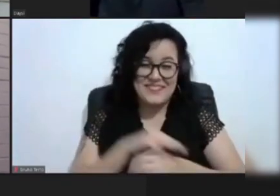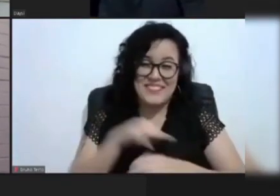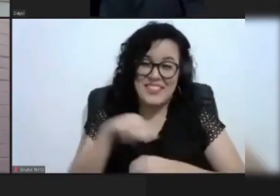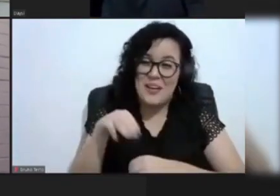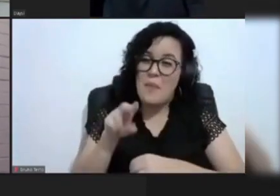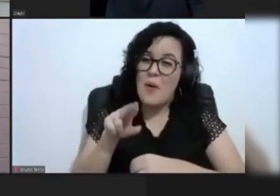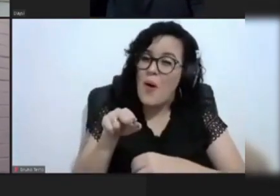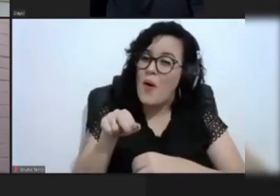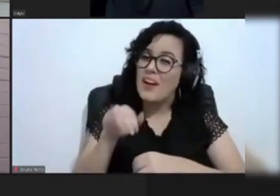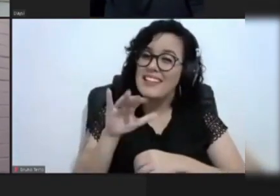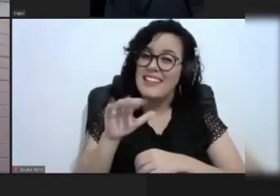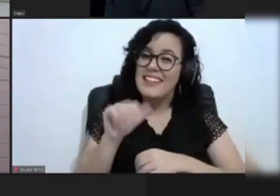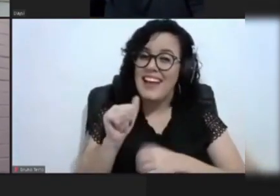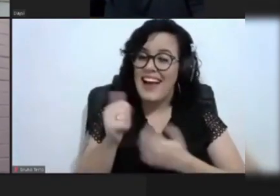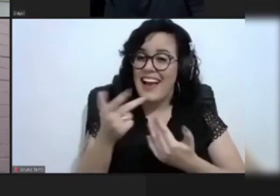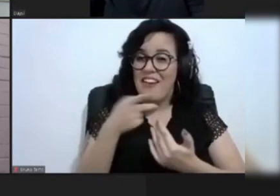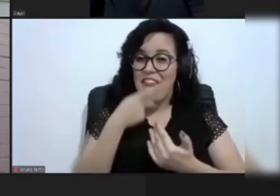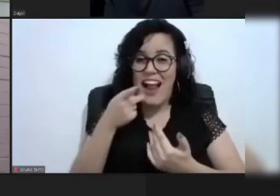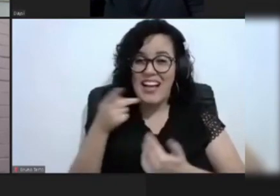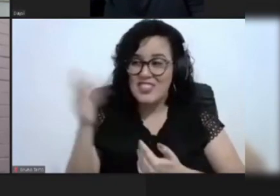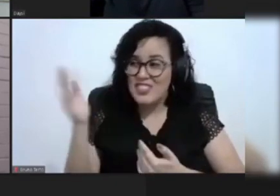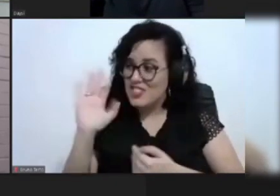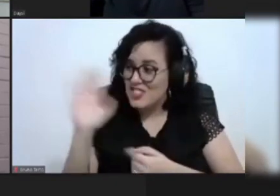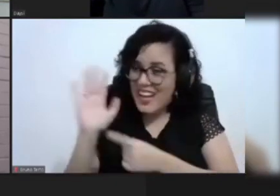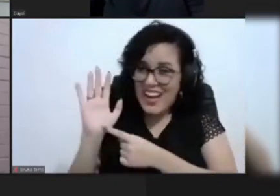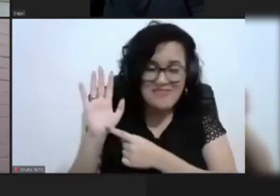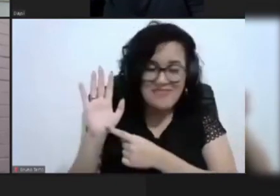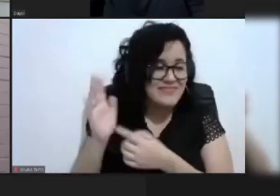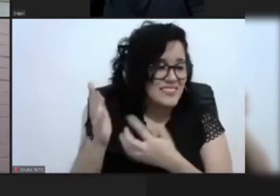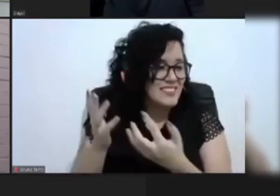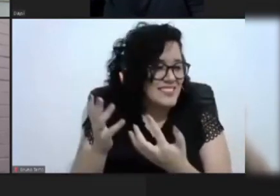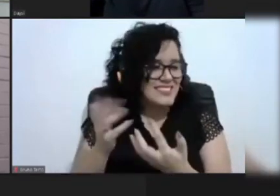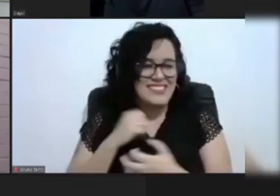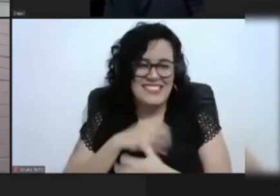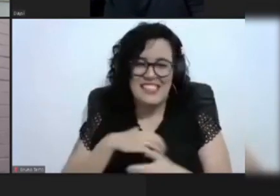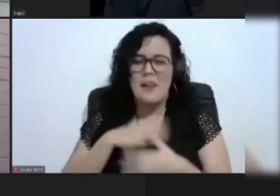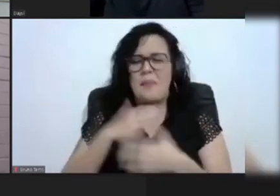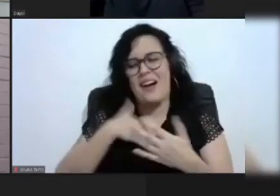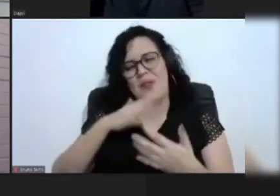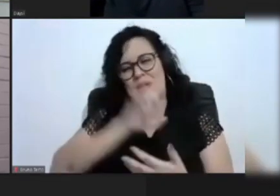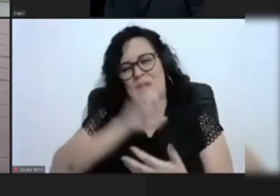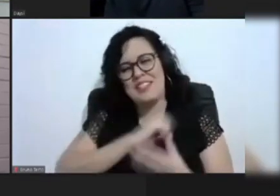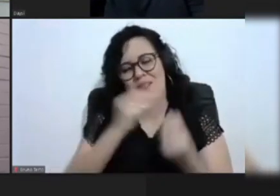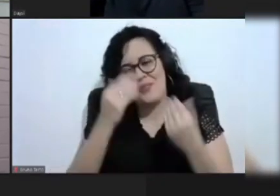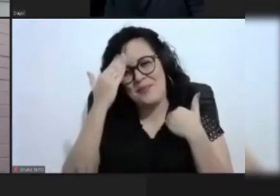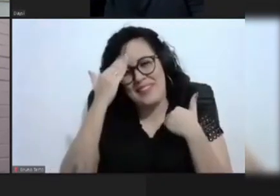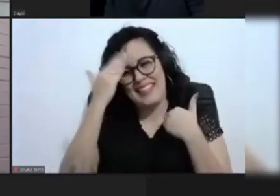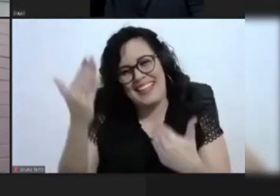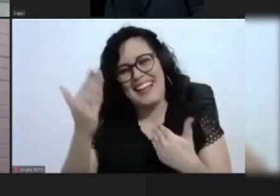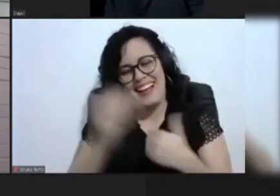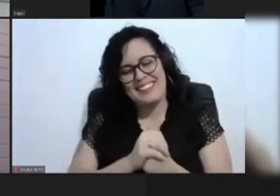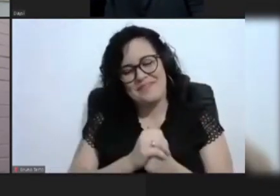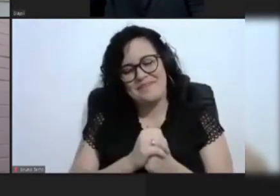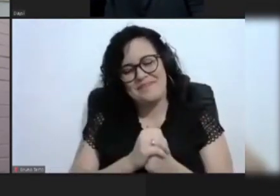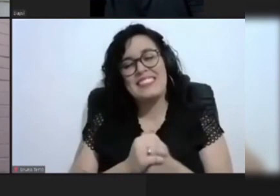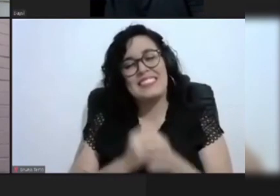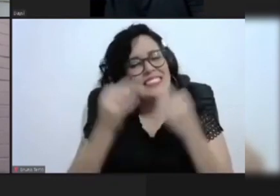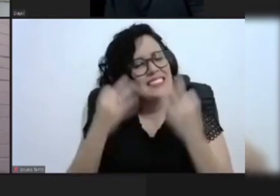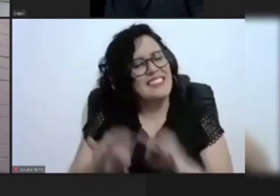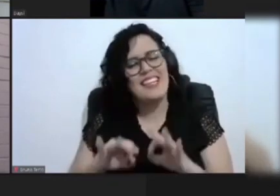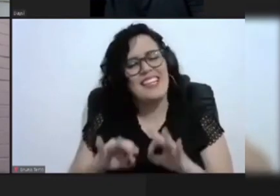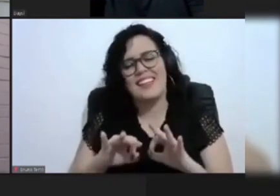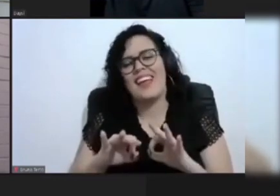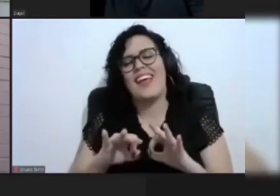dar tchau para vocês. Amei isso daqui, muito obrigada. Eu tenho absoluta certeza, e eu tenho certeza que cada